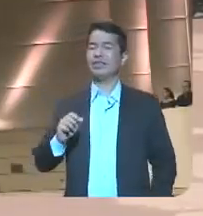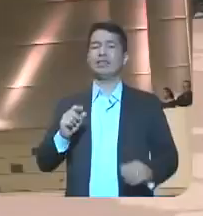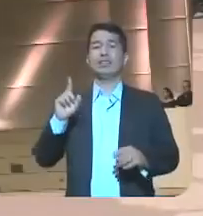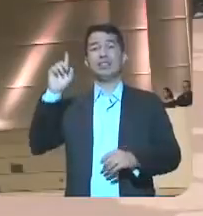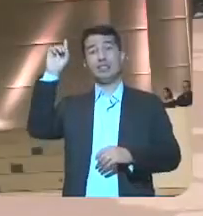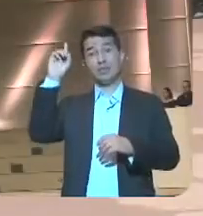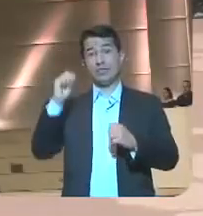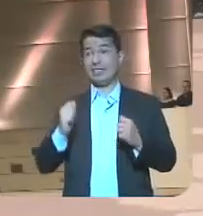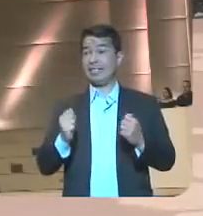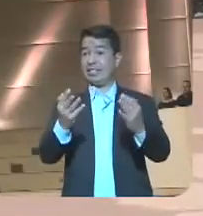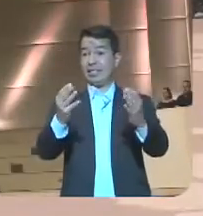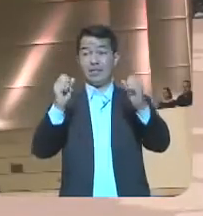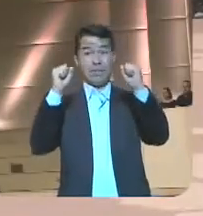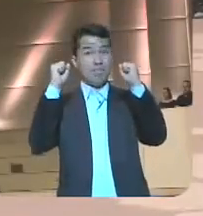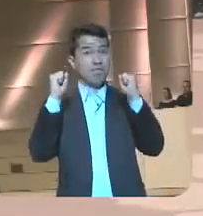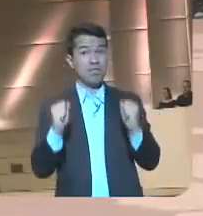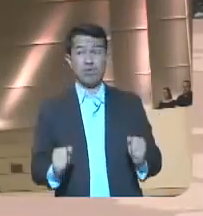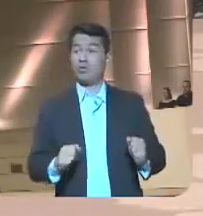de deus